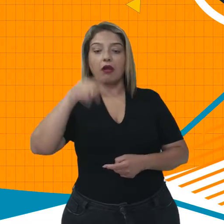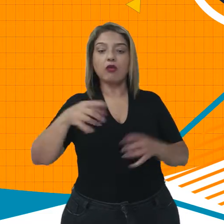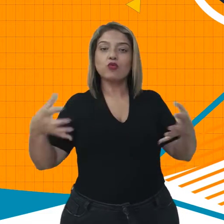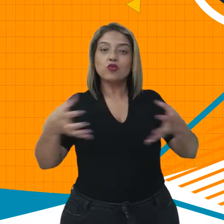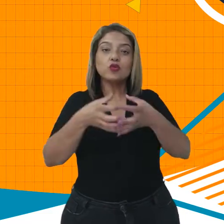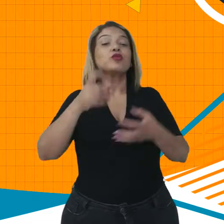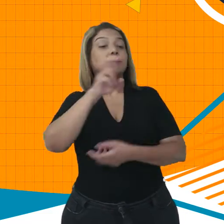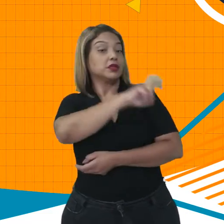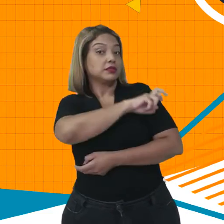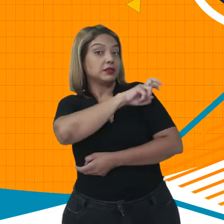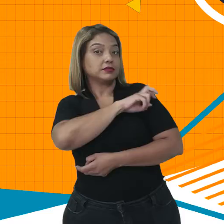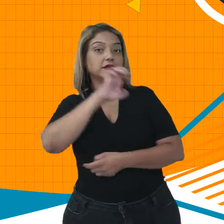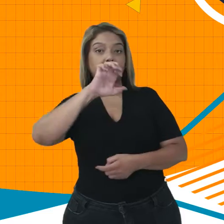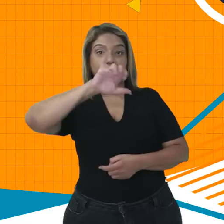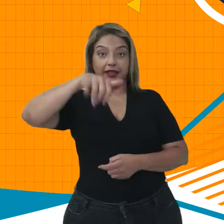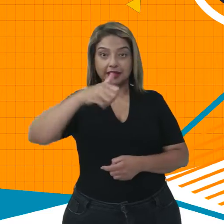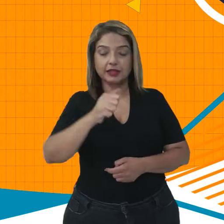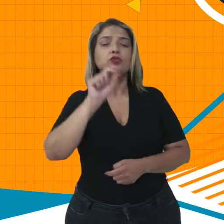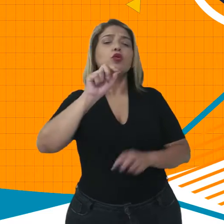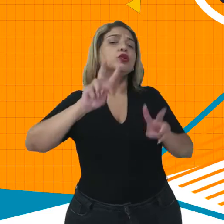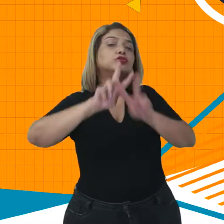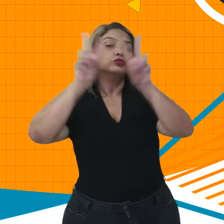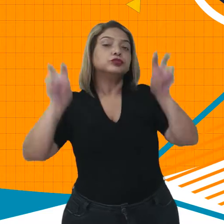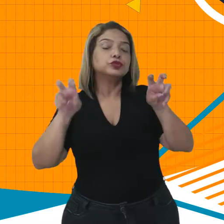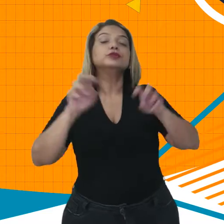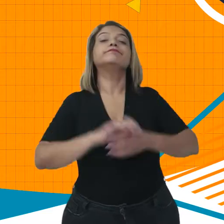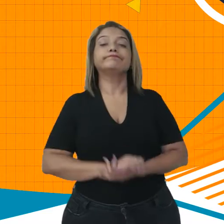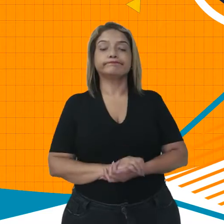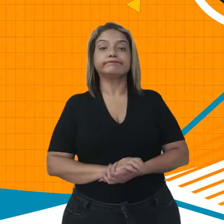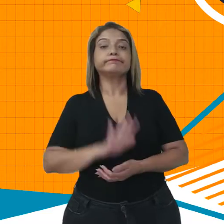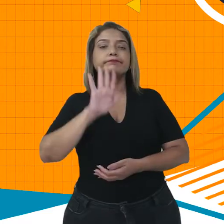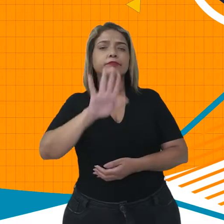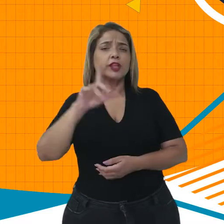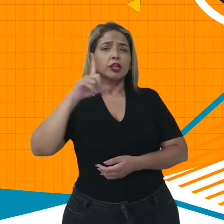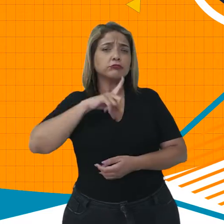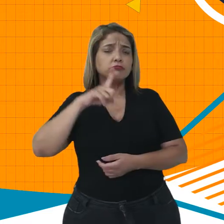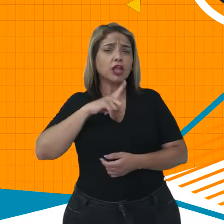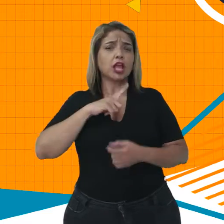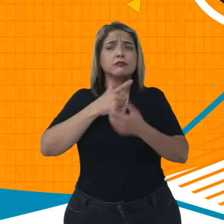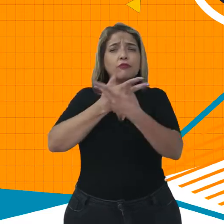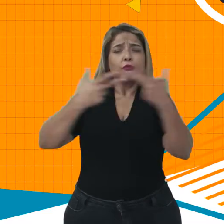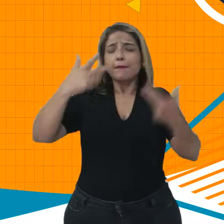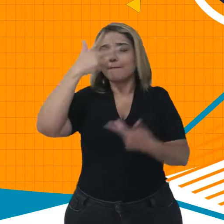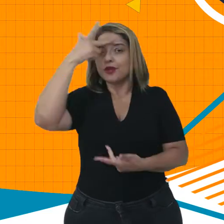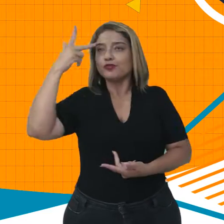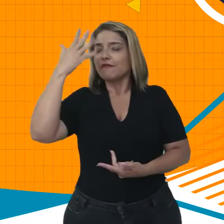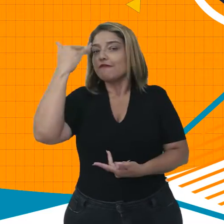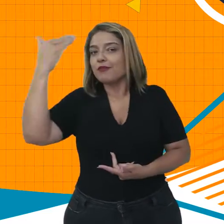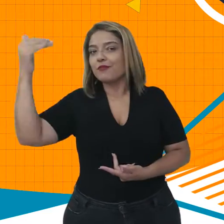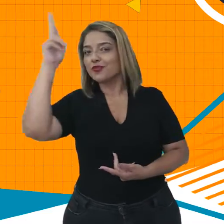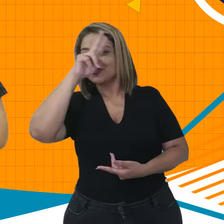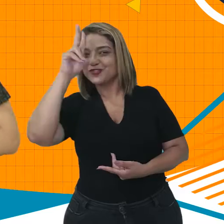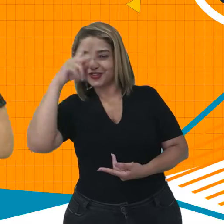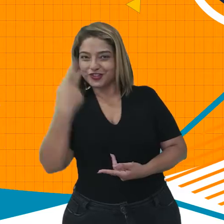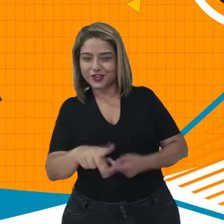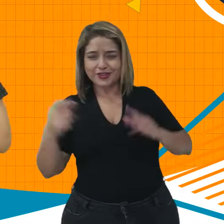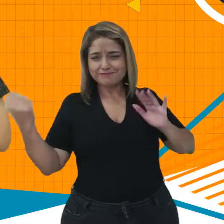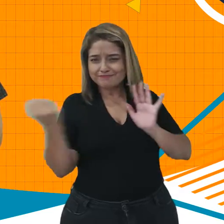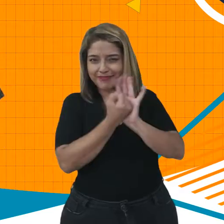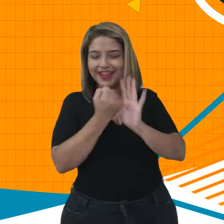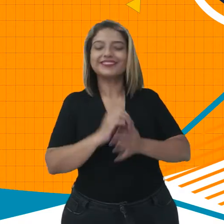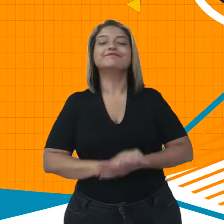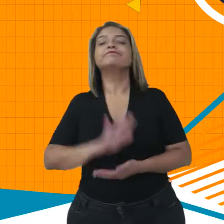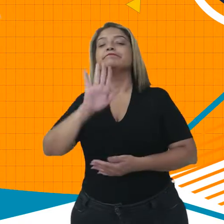quinta série da EJA. O título dessa atividade é Grandes Marcos da História. Olha só, entender